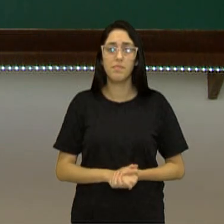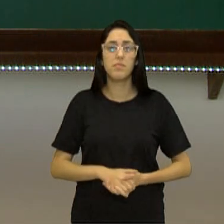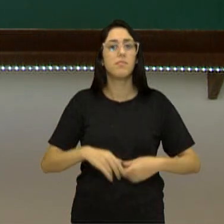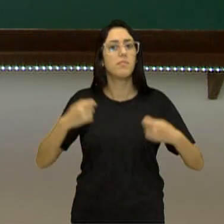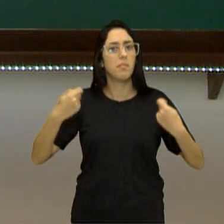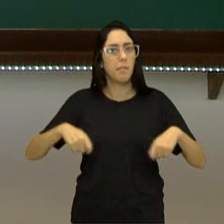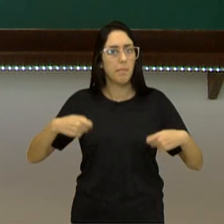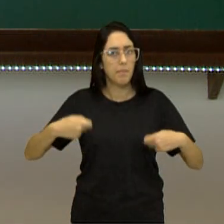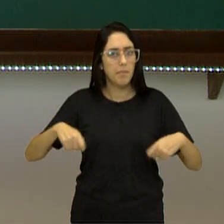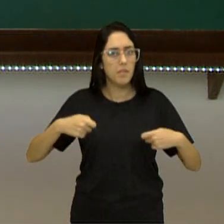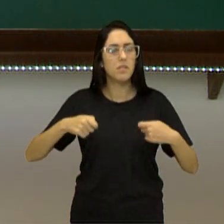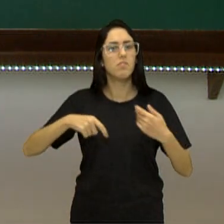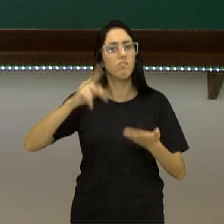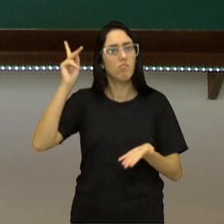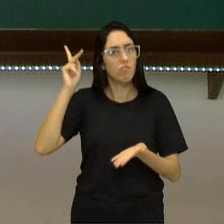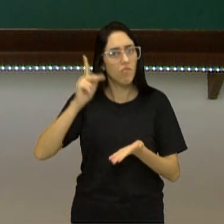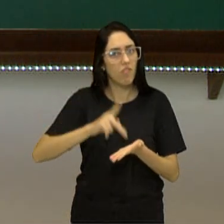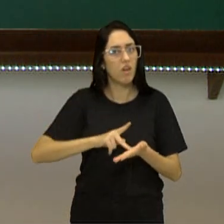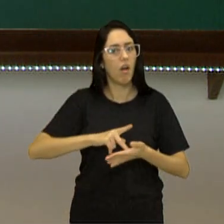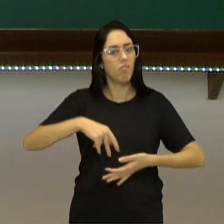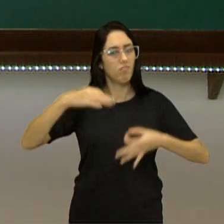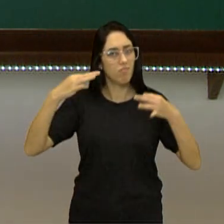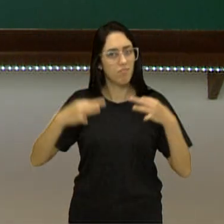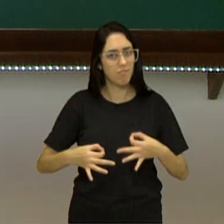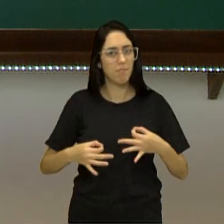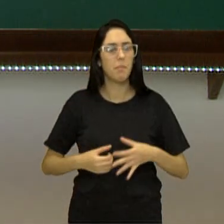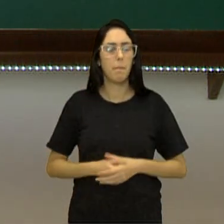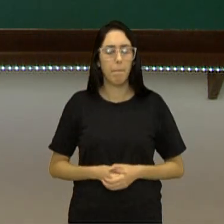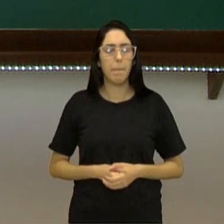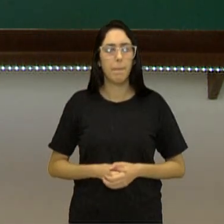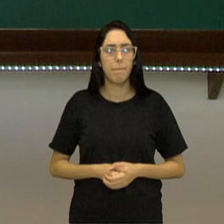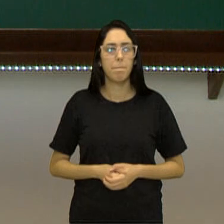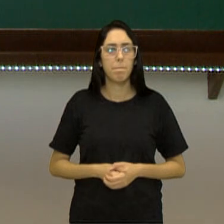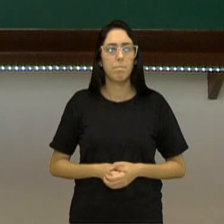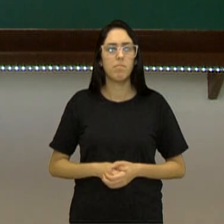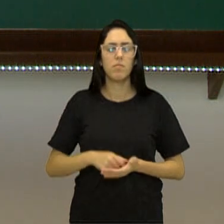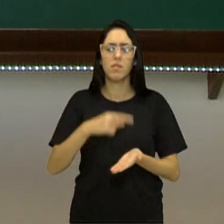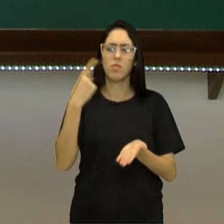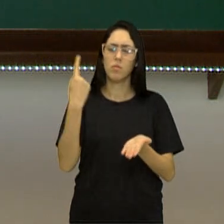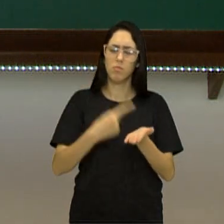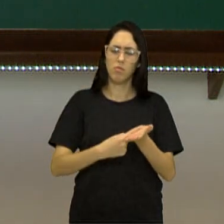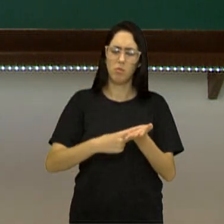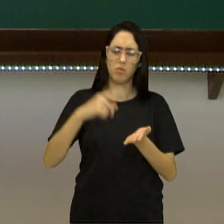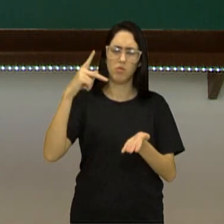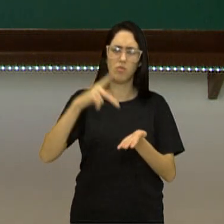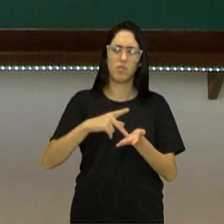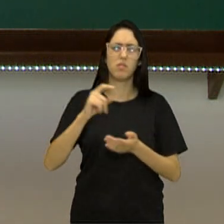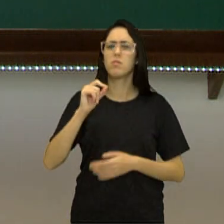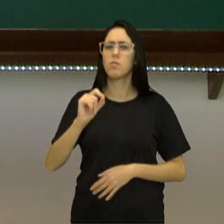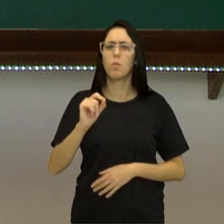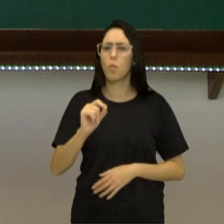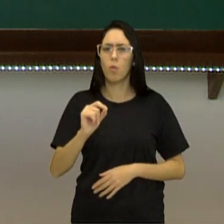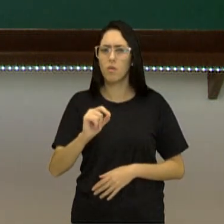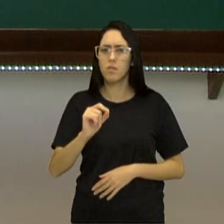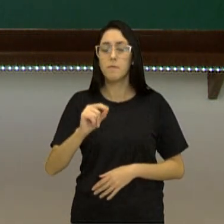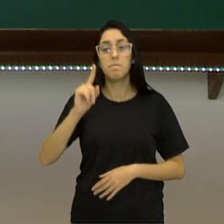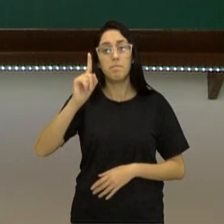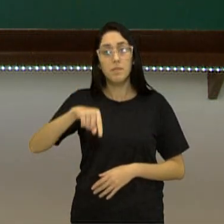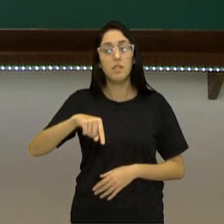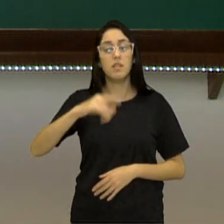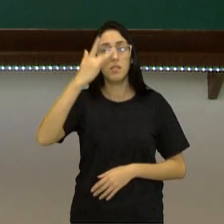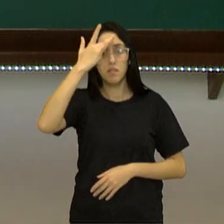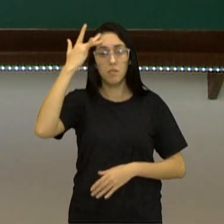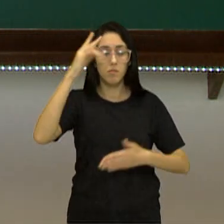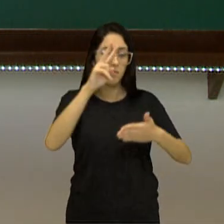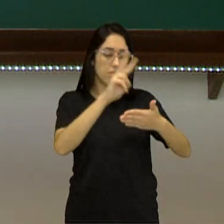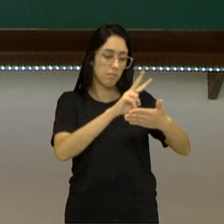precisam ter compromisso com a verdade. Esse compromisso com a verdade é que vai auxiliar o leitor, a